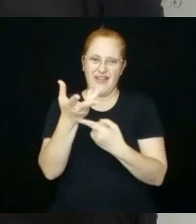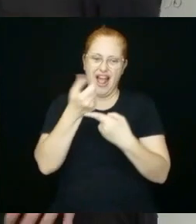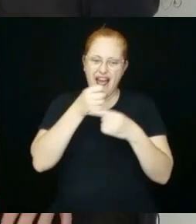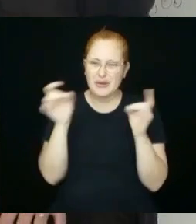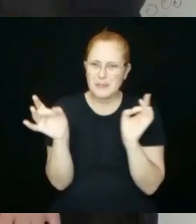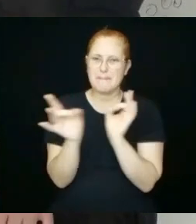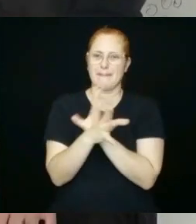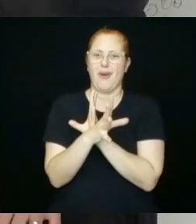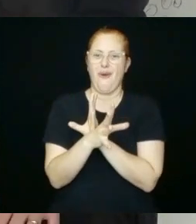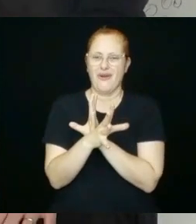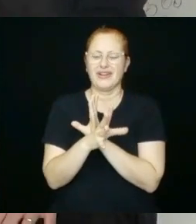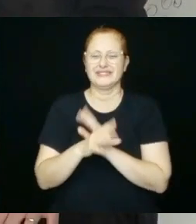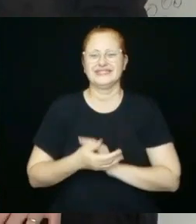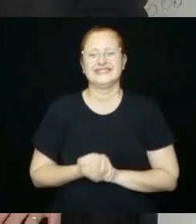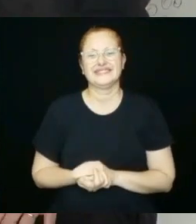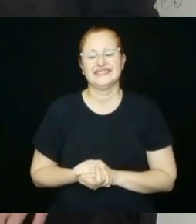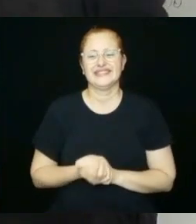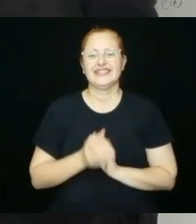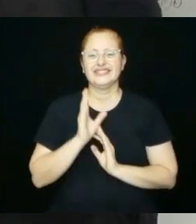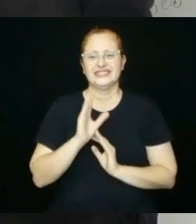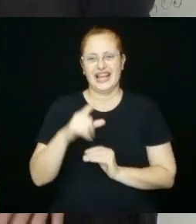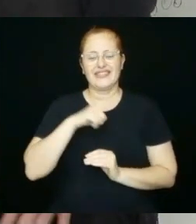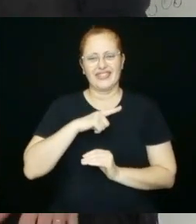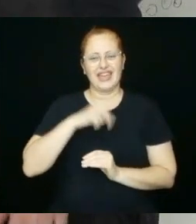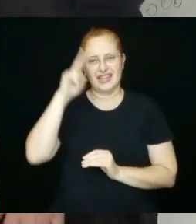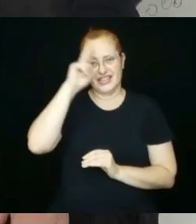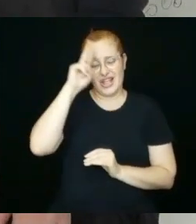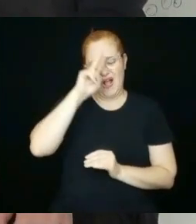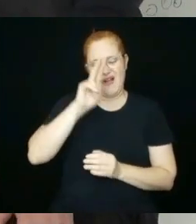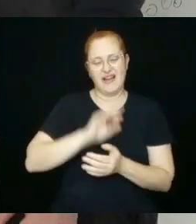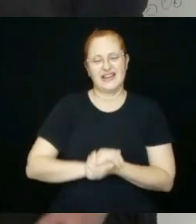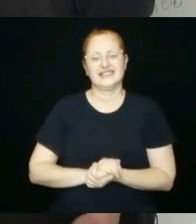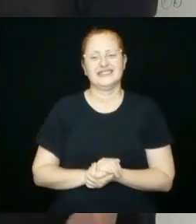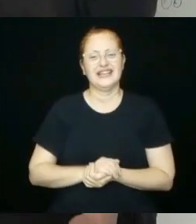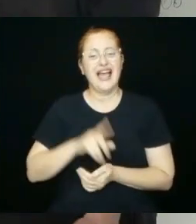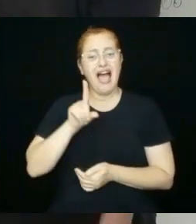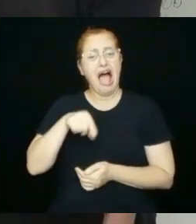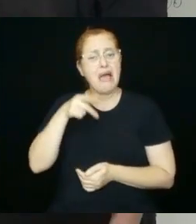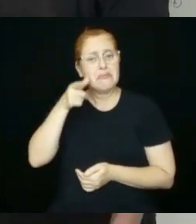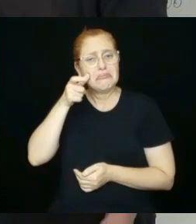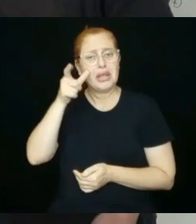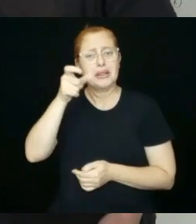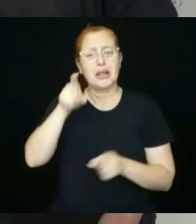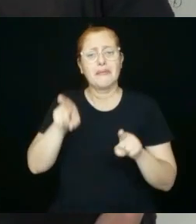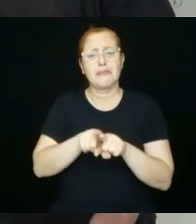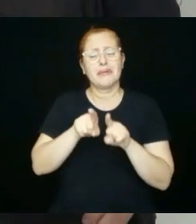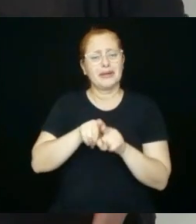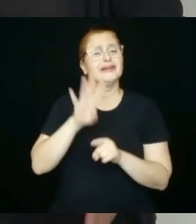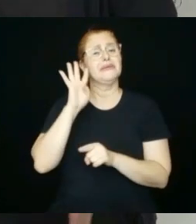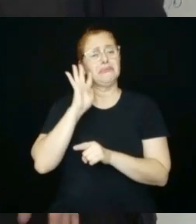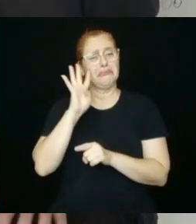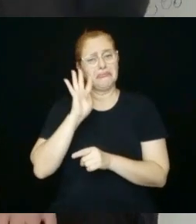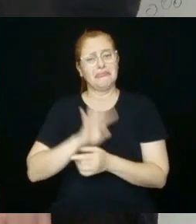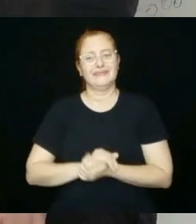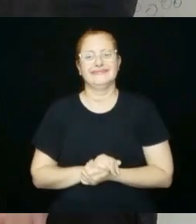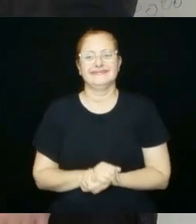que já foi, sei lá. Que já tem. Que já tem uma história, assim, sabe? Sim. Seria interessante também. Legal